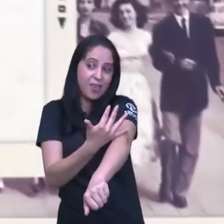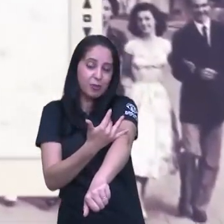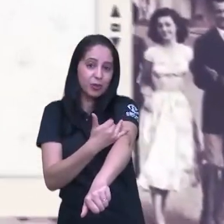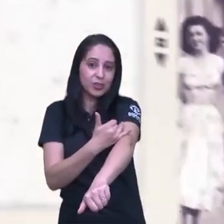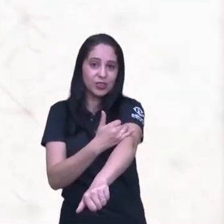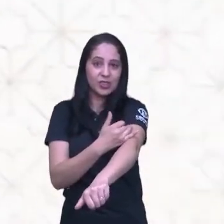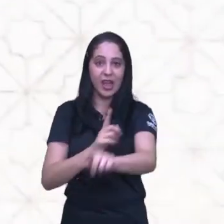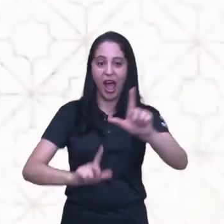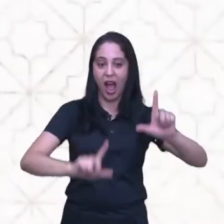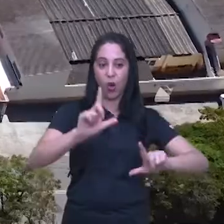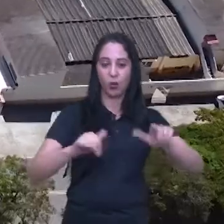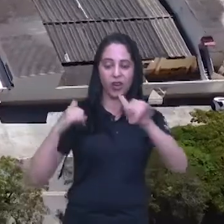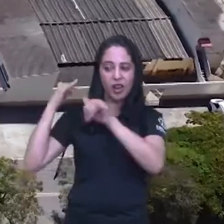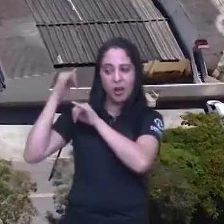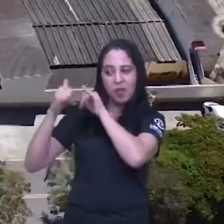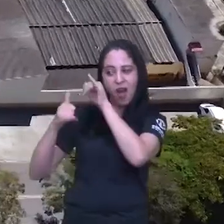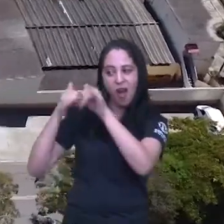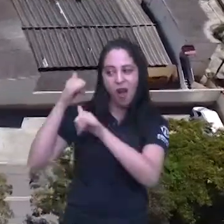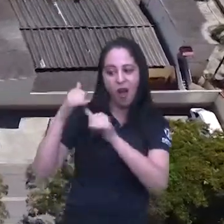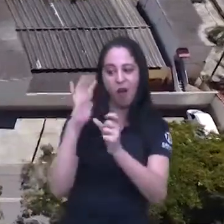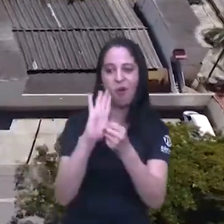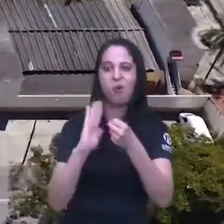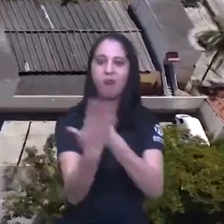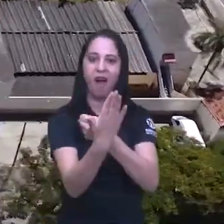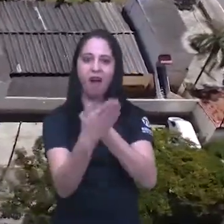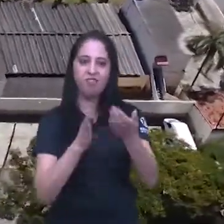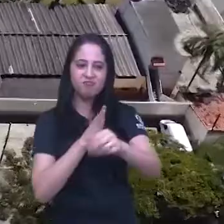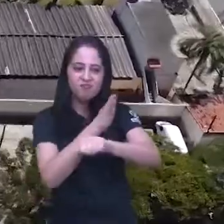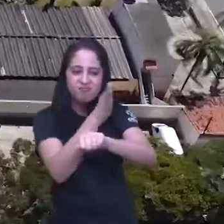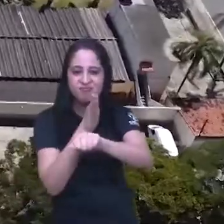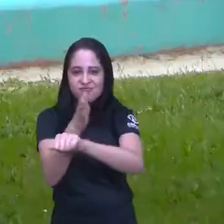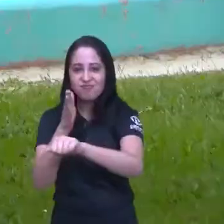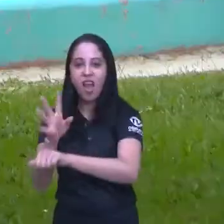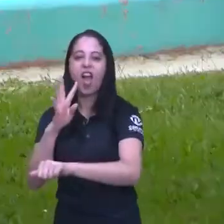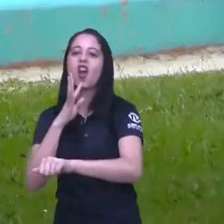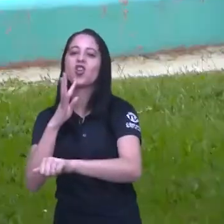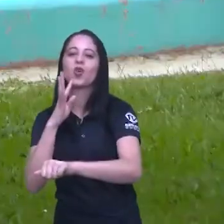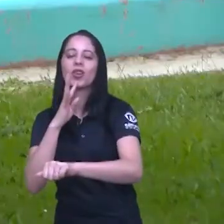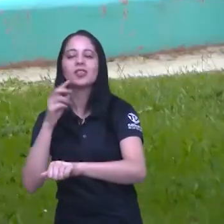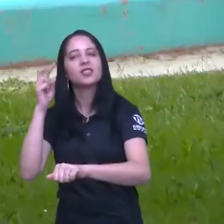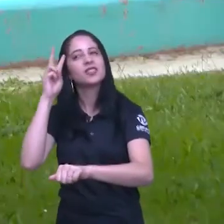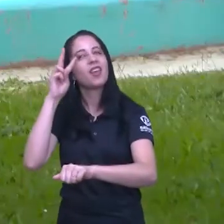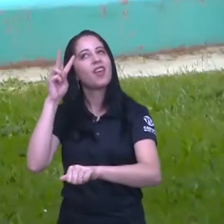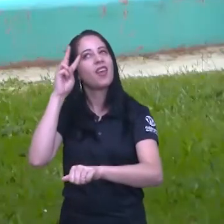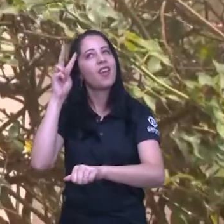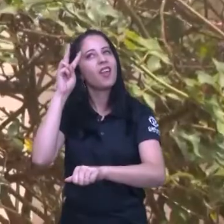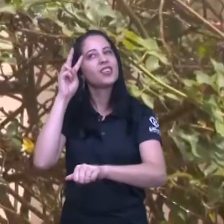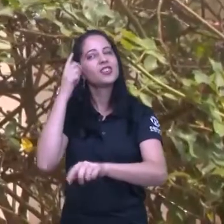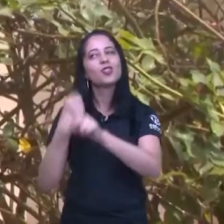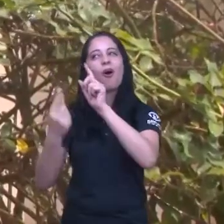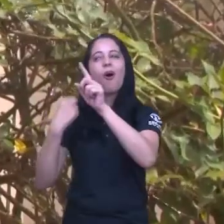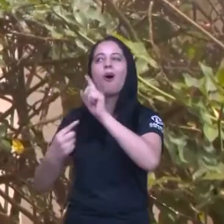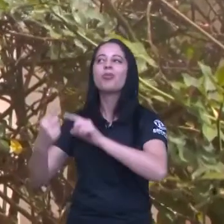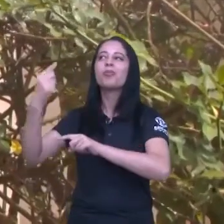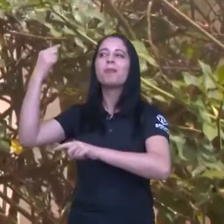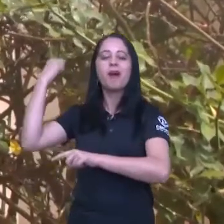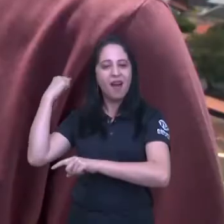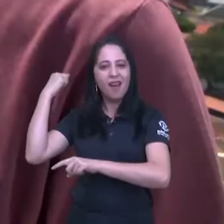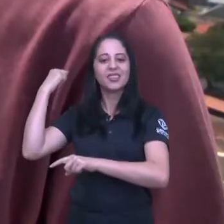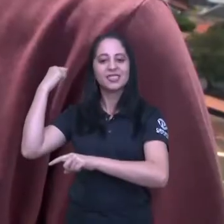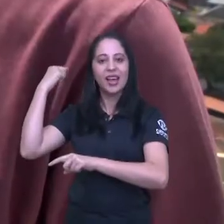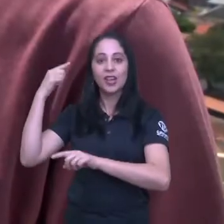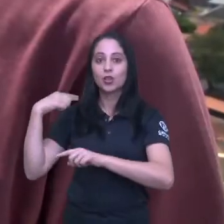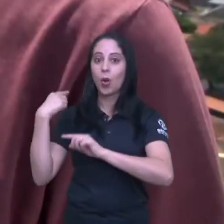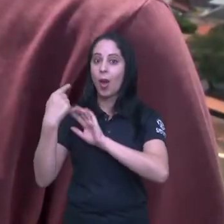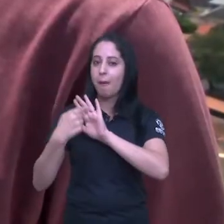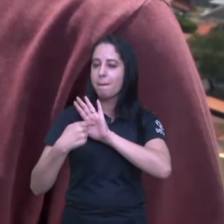programa histórias do meu bairro a cada programa viajamos para um bairro diferente para conhecer boas lembranças e caos os tratores